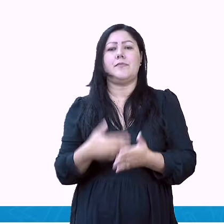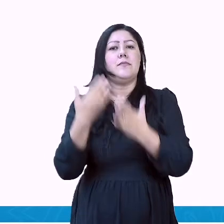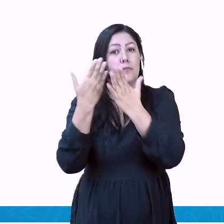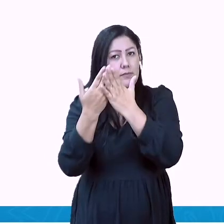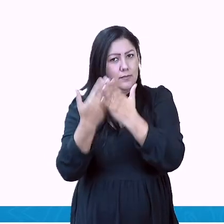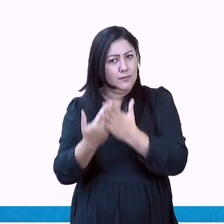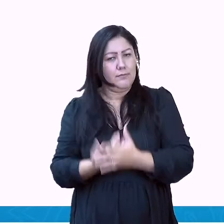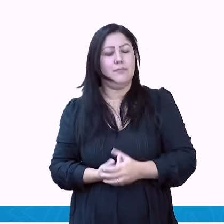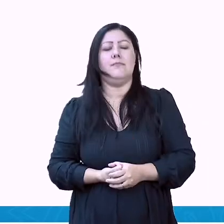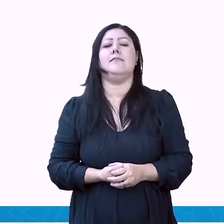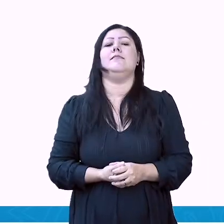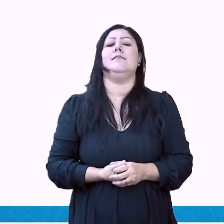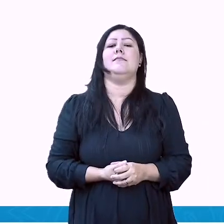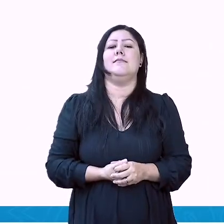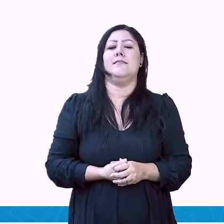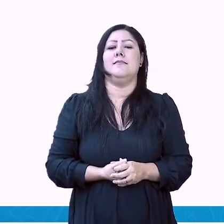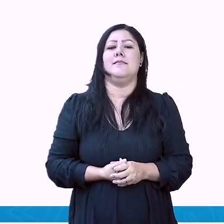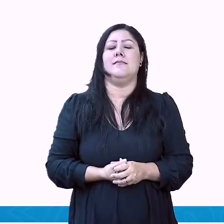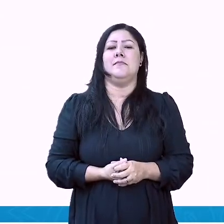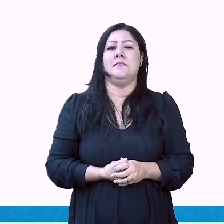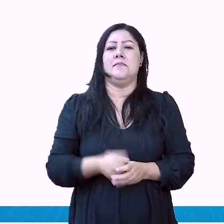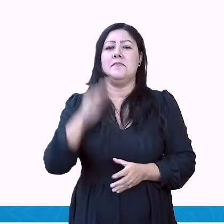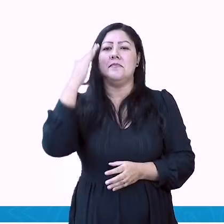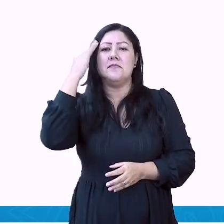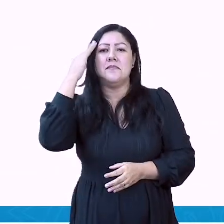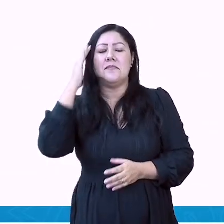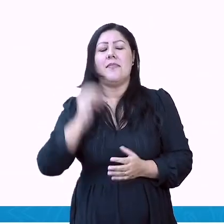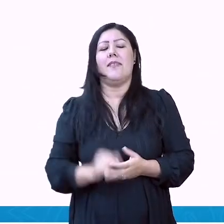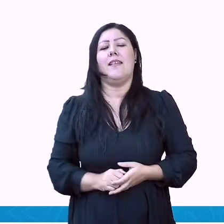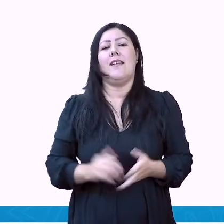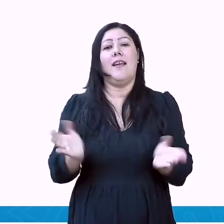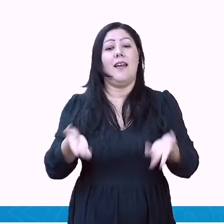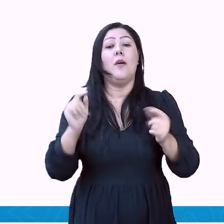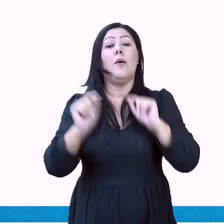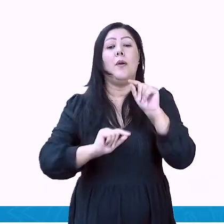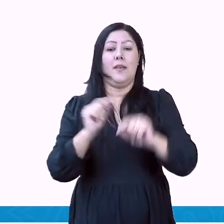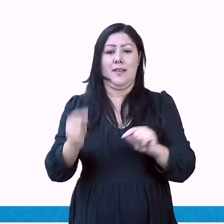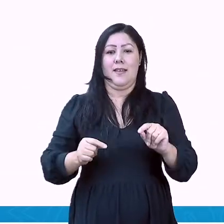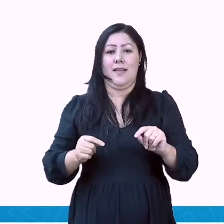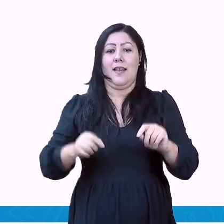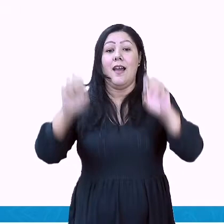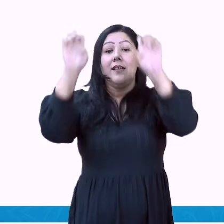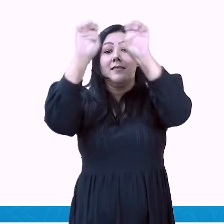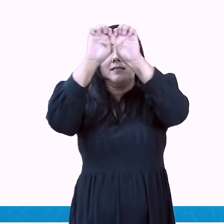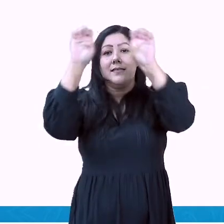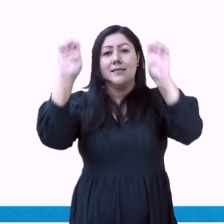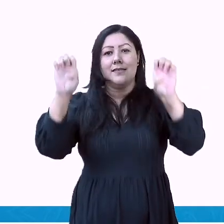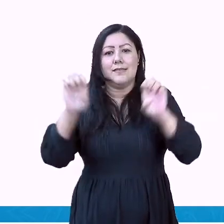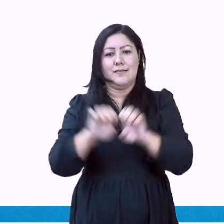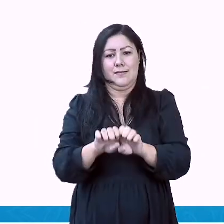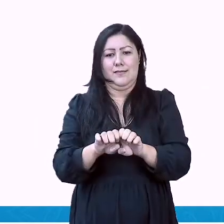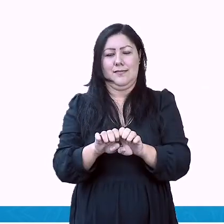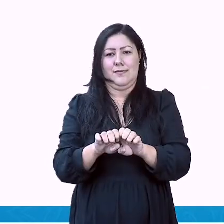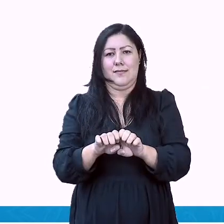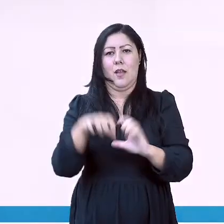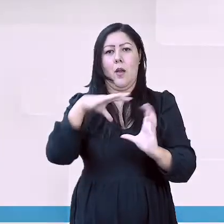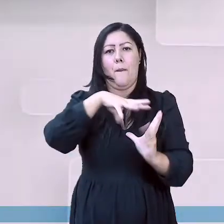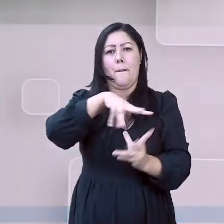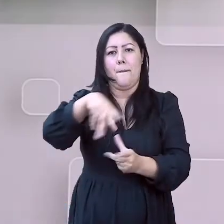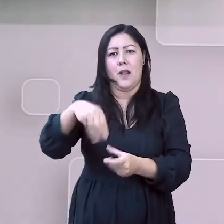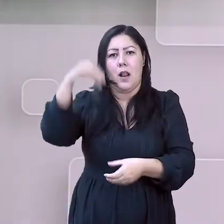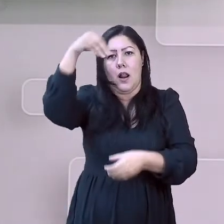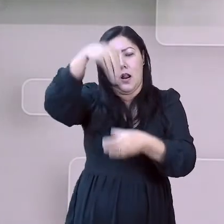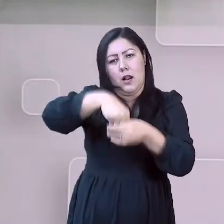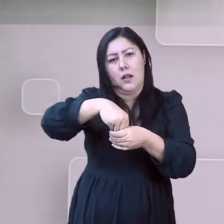direitinho e você vai entender. E aí agora nós vamos falar do quê? Da estrutura interna desse